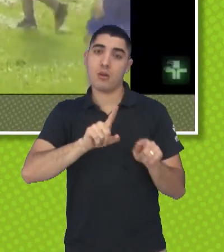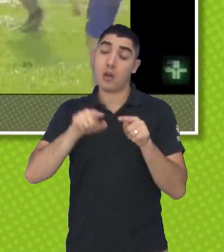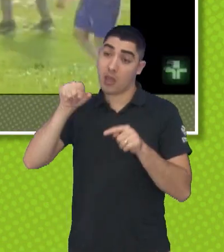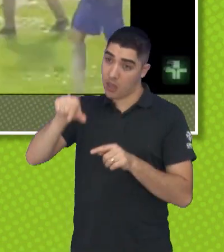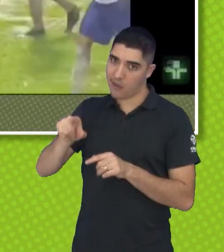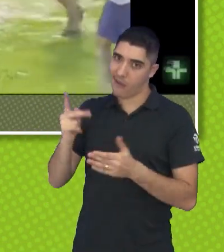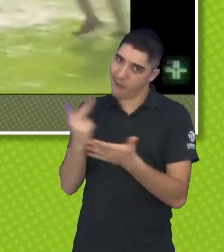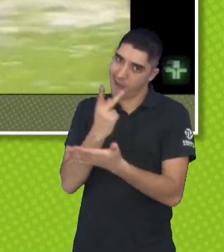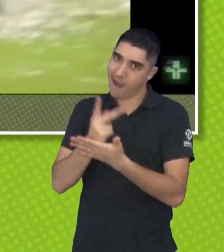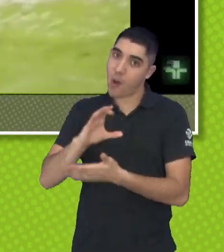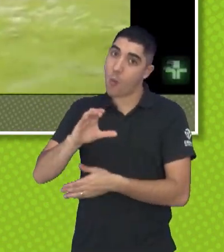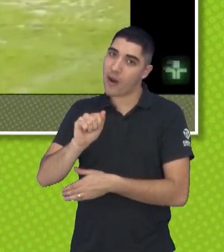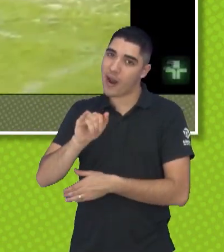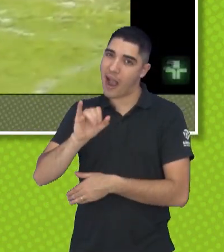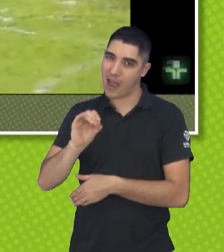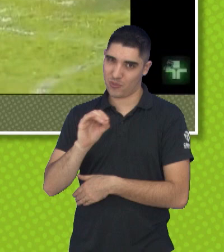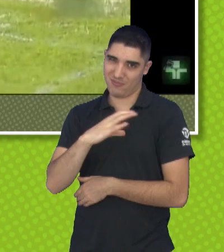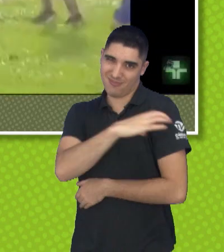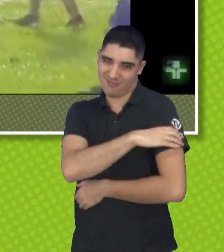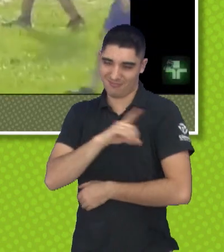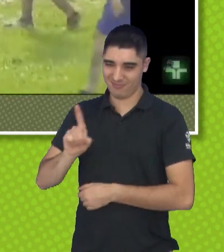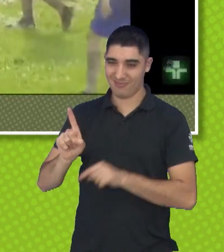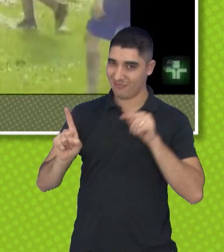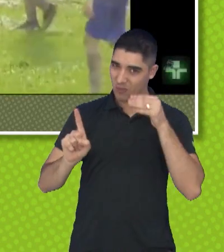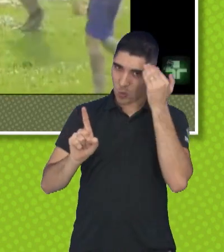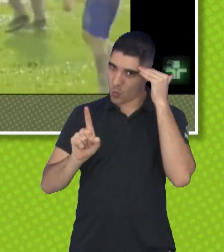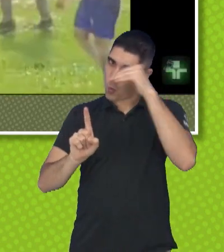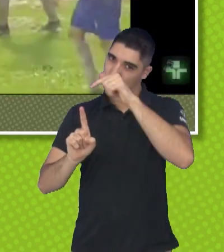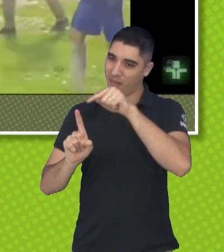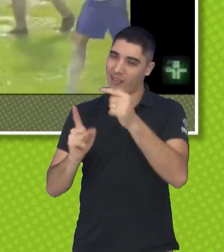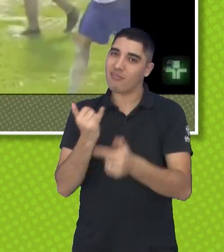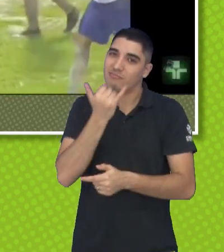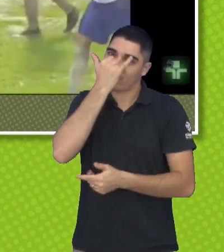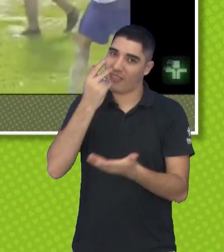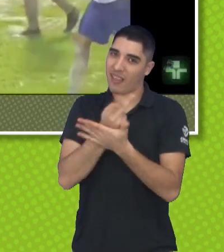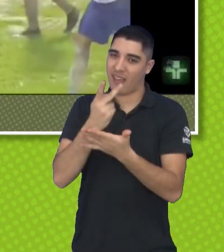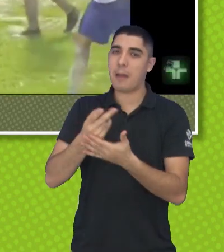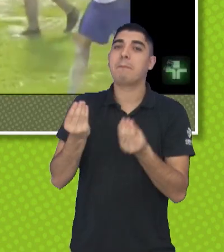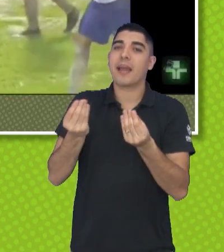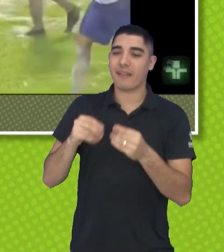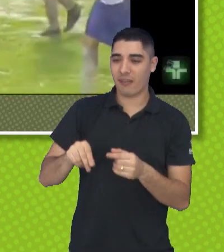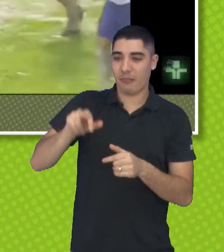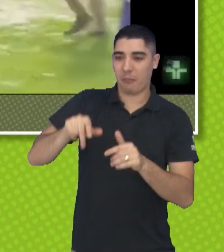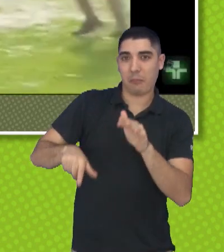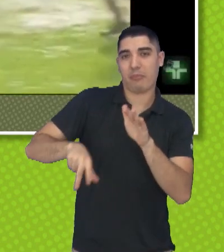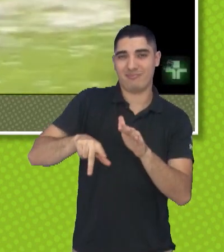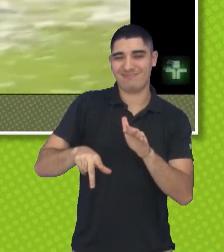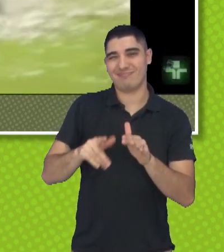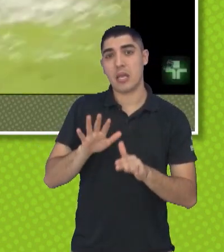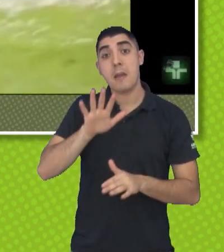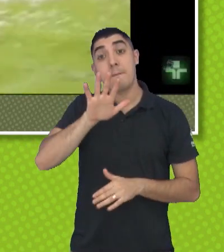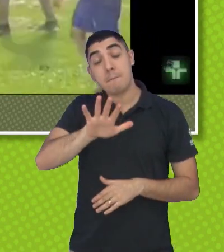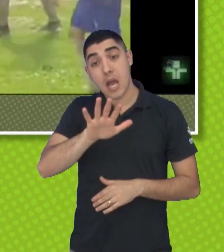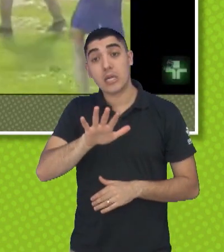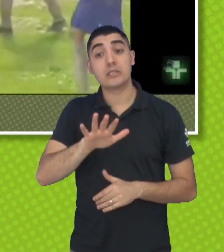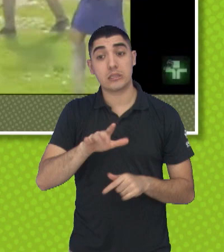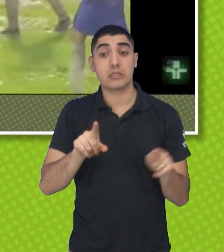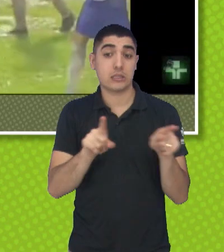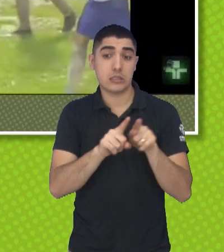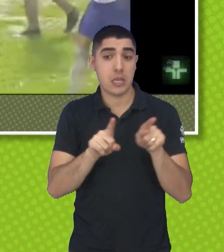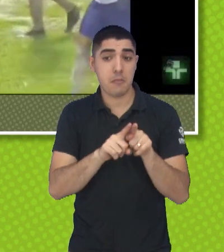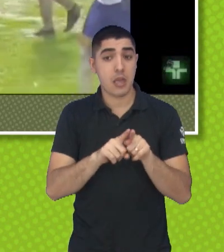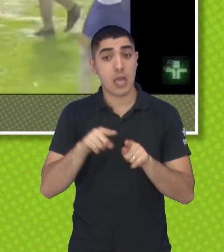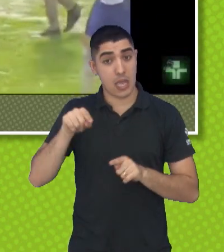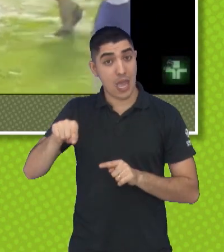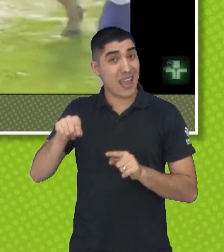acho que não pegou também. Então eu não marcaria, mas o fato dele ter marcado o pênalti, assim como foi no primeiro jogo lá, teve um pênalti também complicado, na mesma